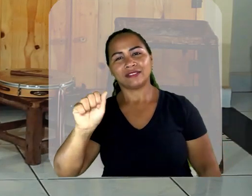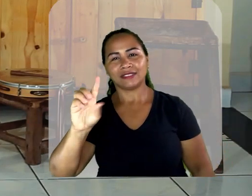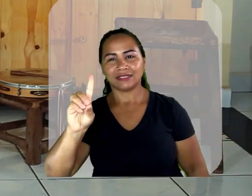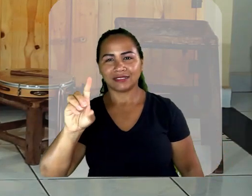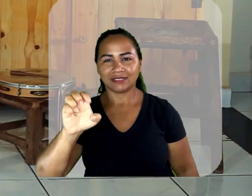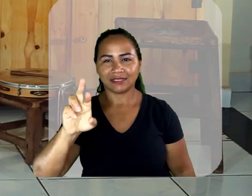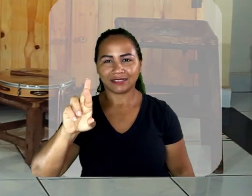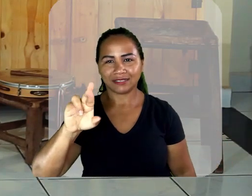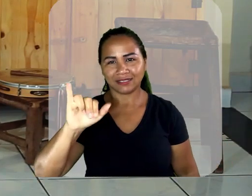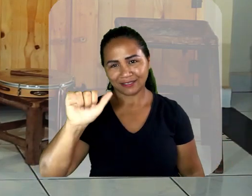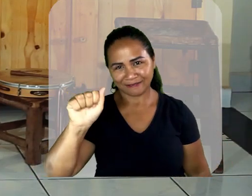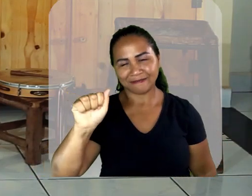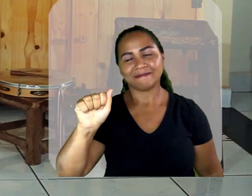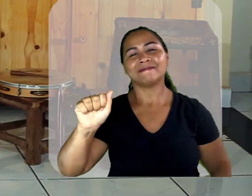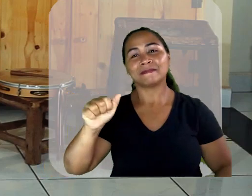rio,